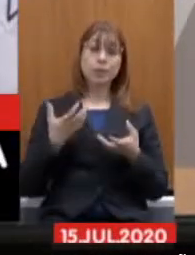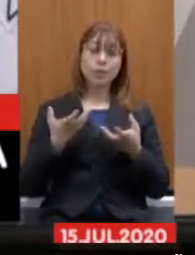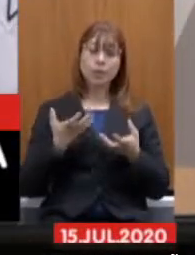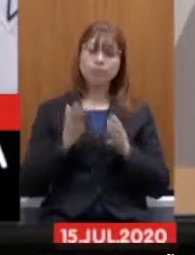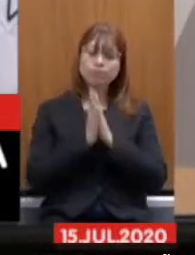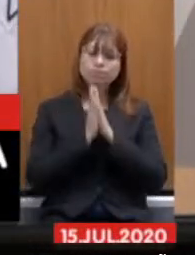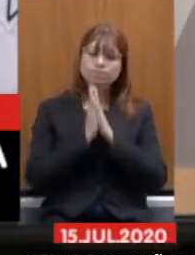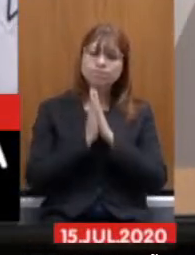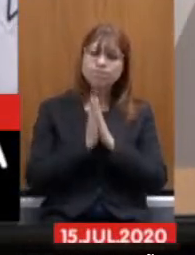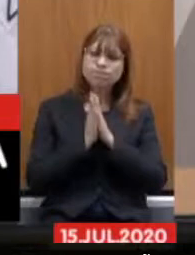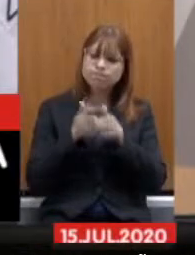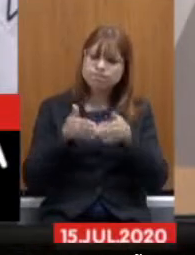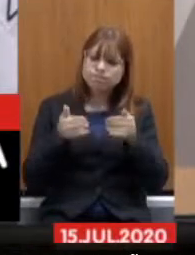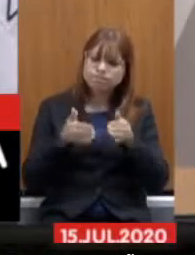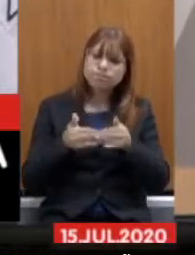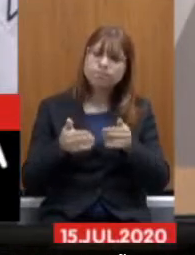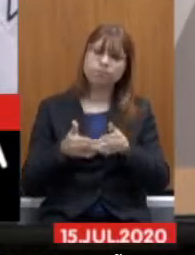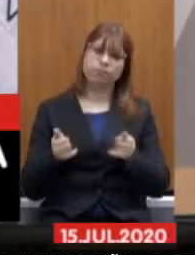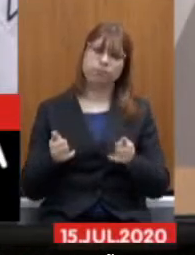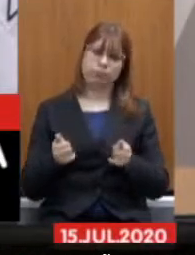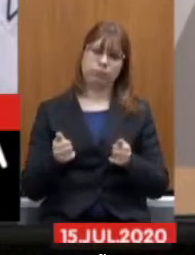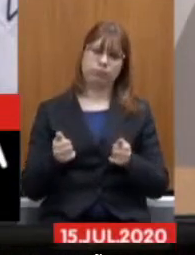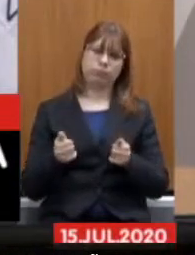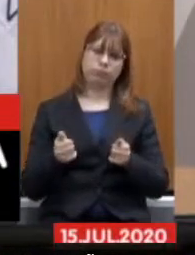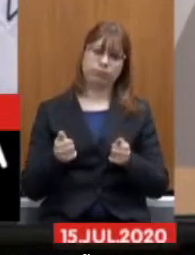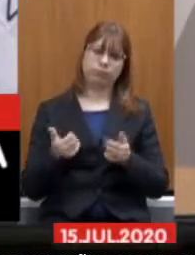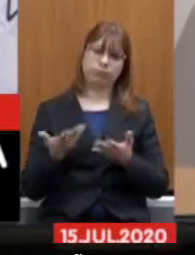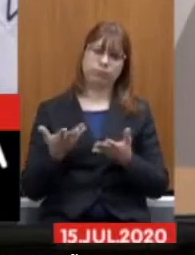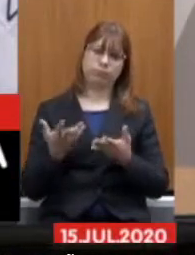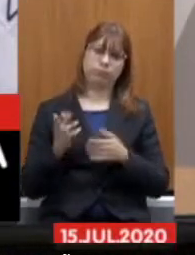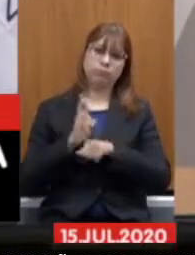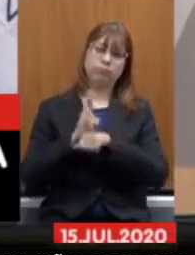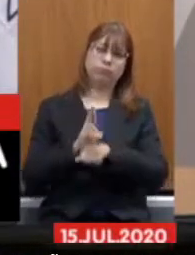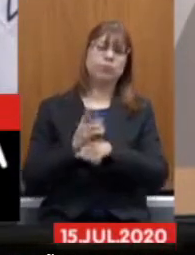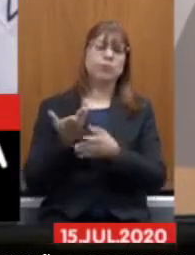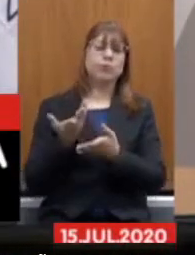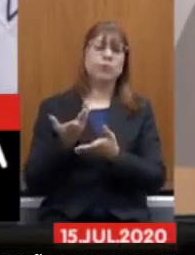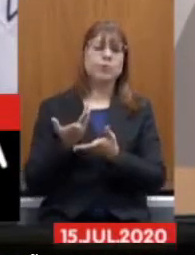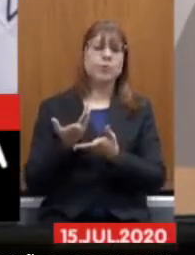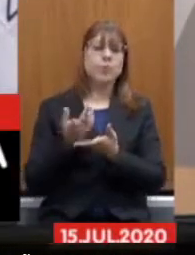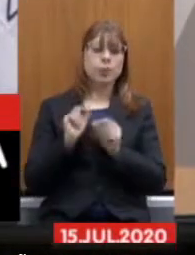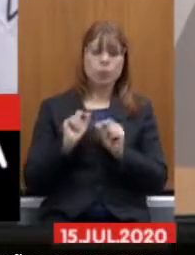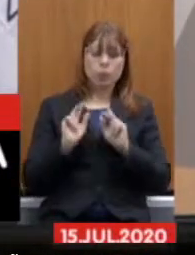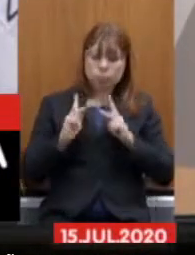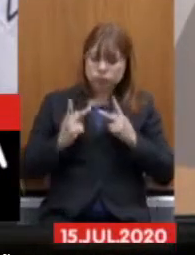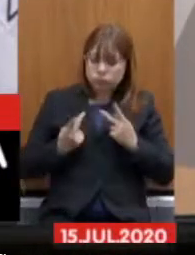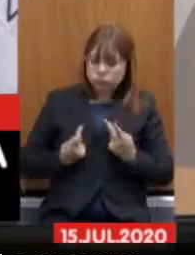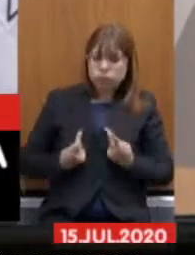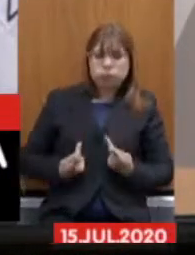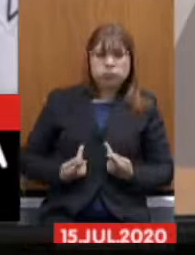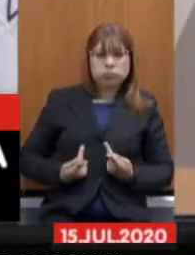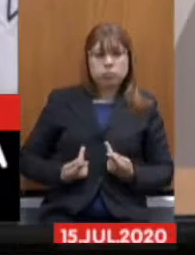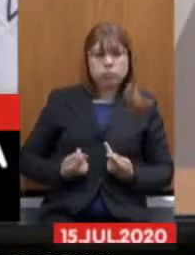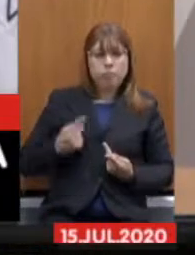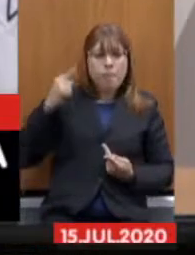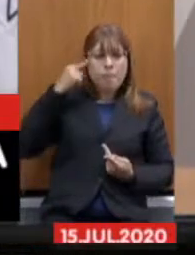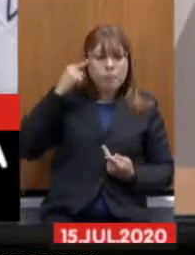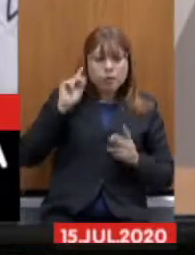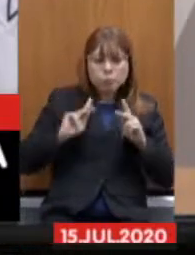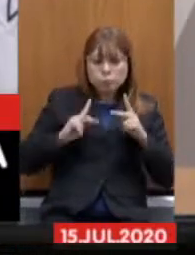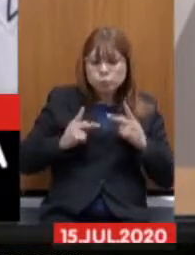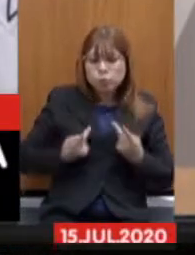fazer um apelo é em nome da humanidade em nome